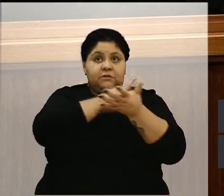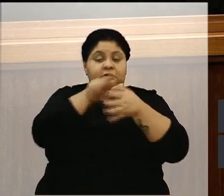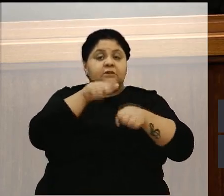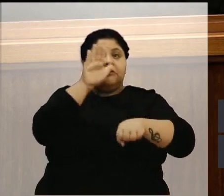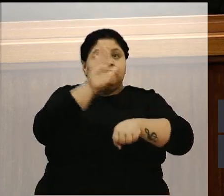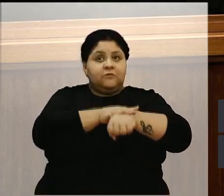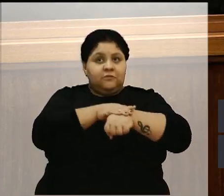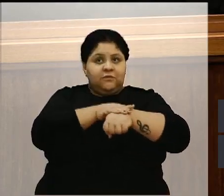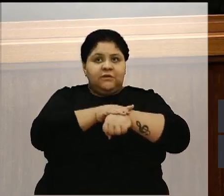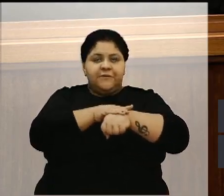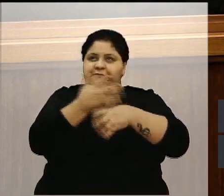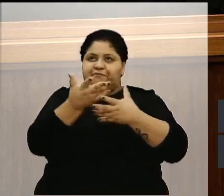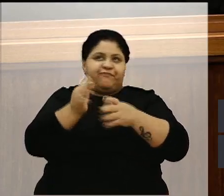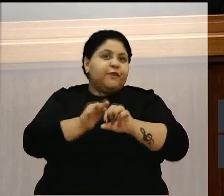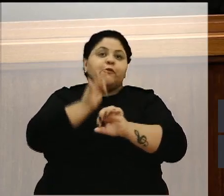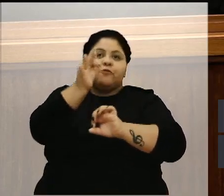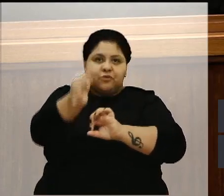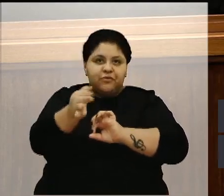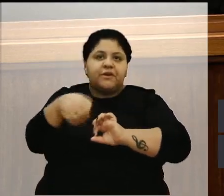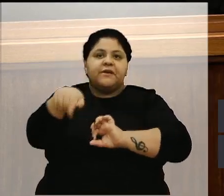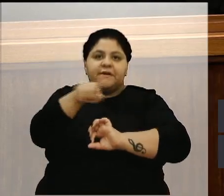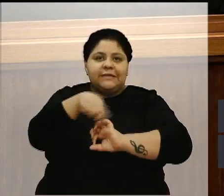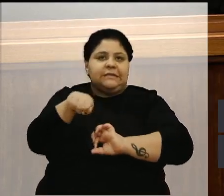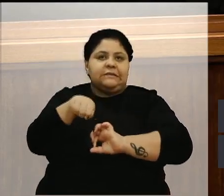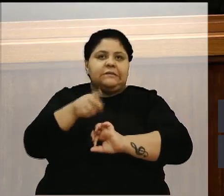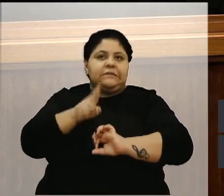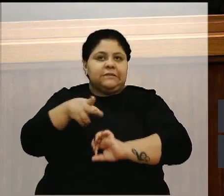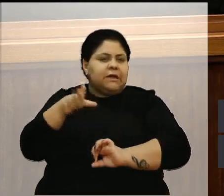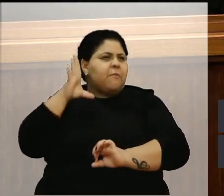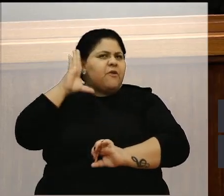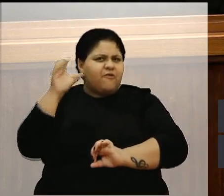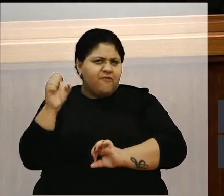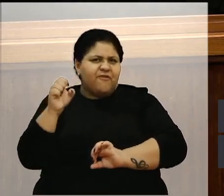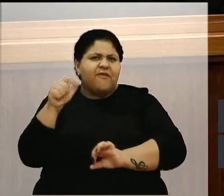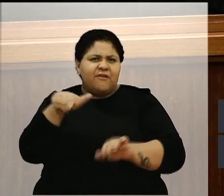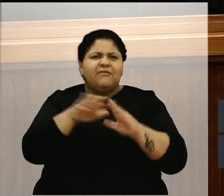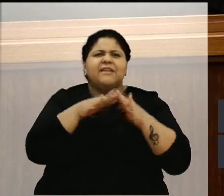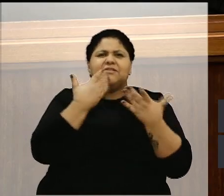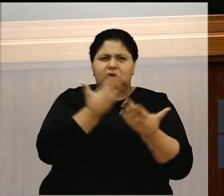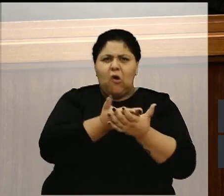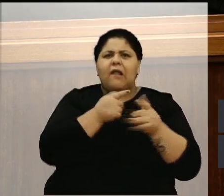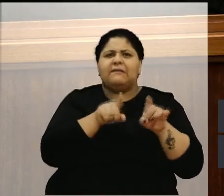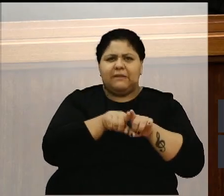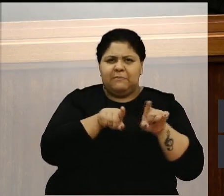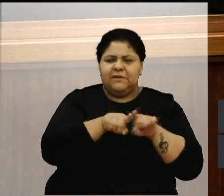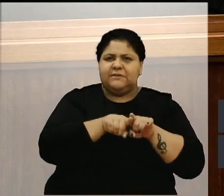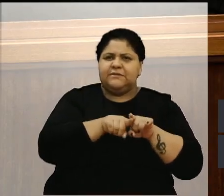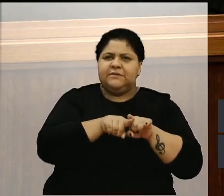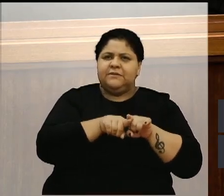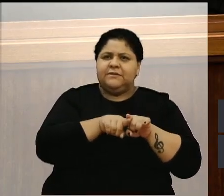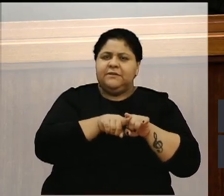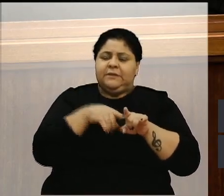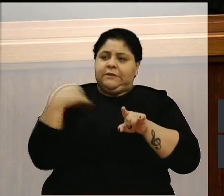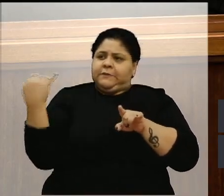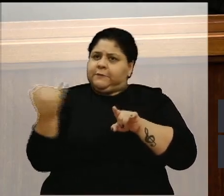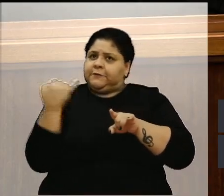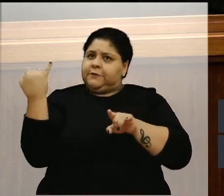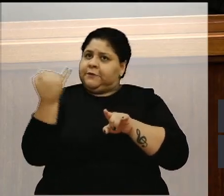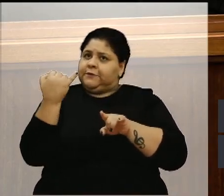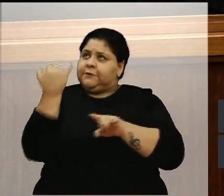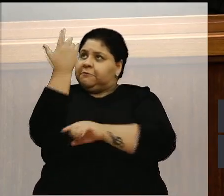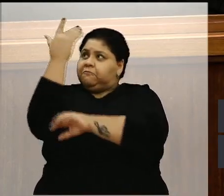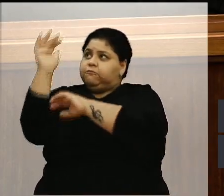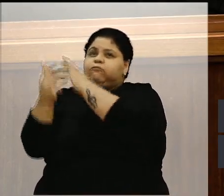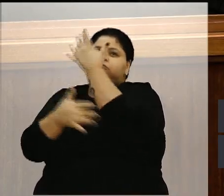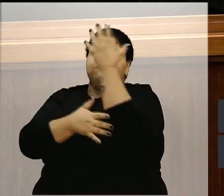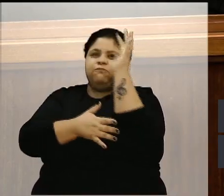debate do futuro, né? A gente sempre ouviu, inclusive na escola, que é importante que o meio